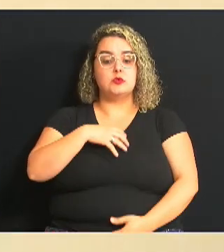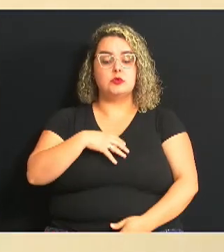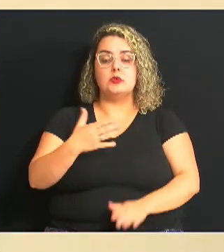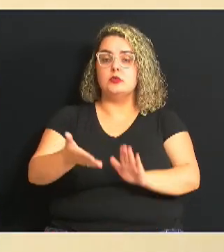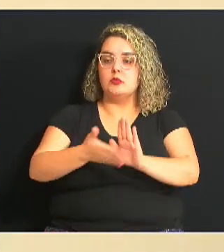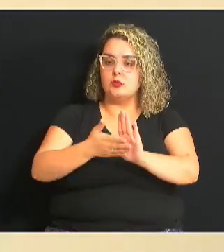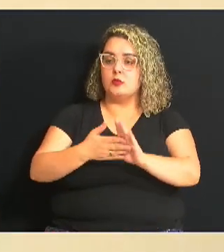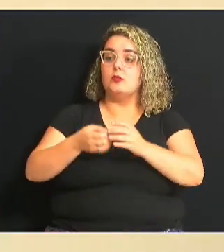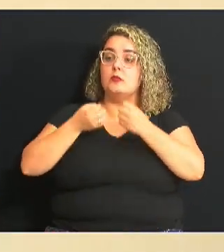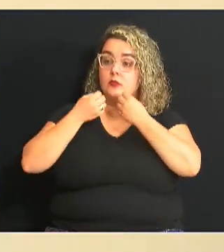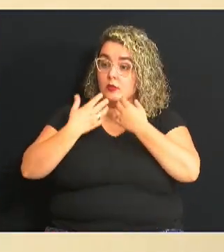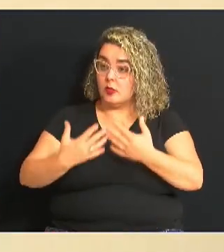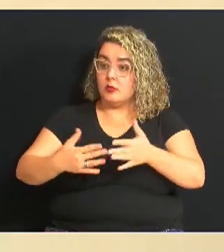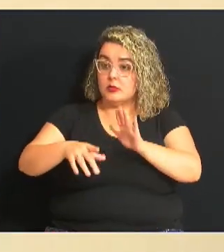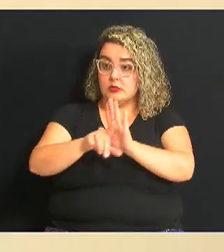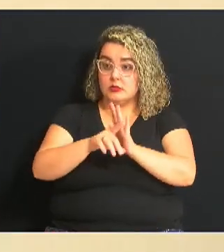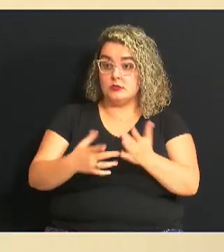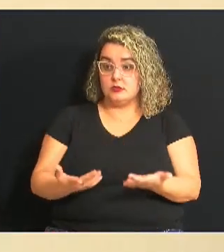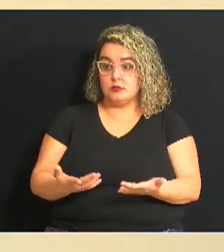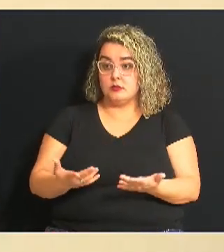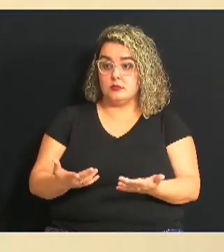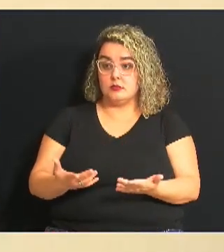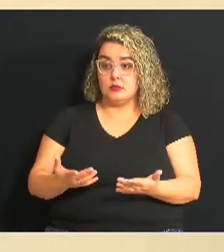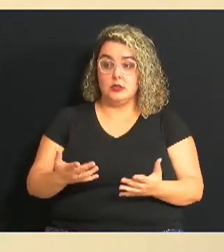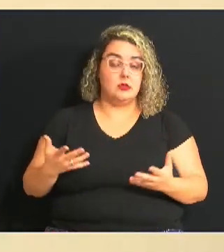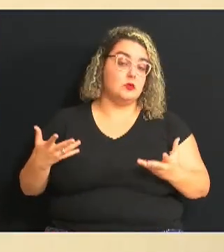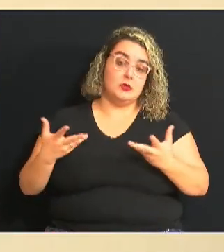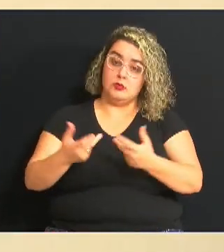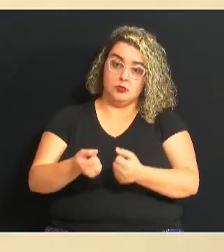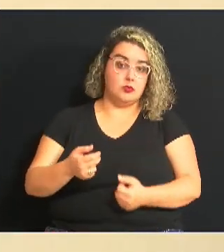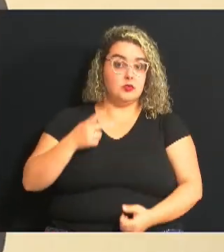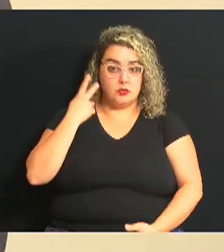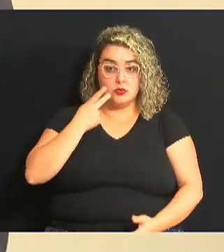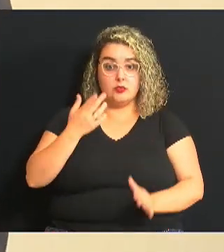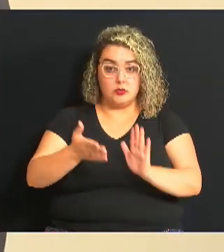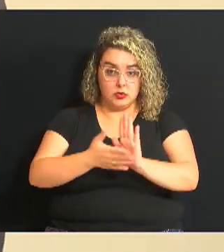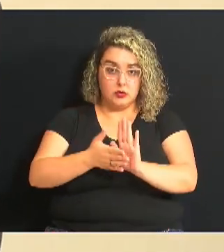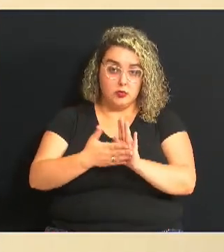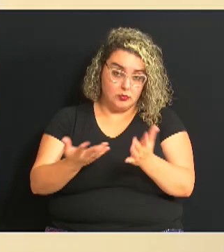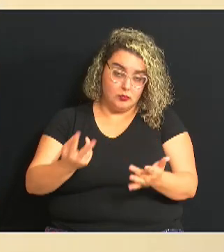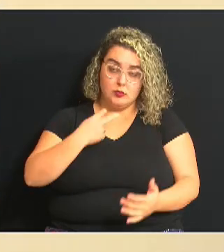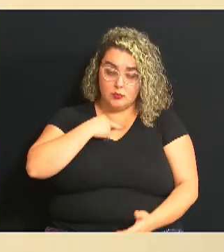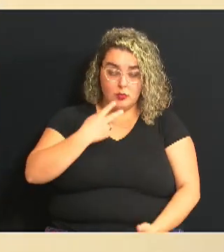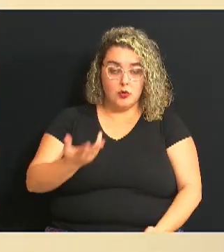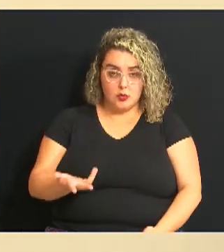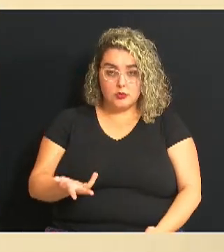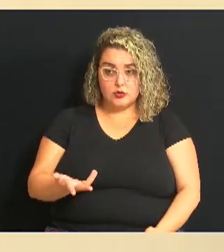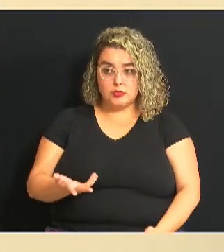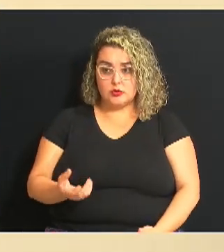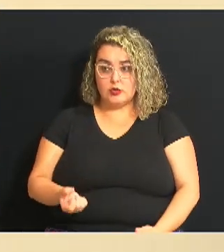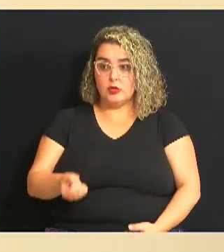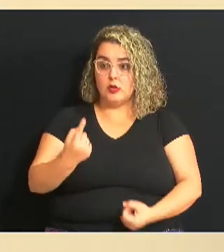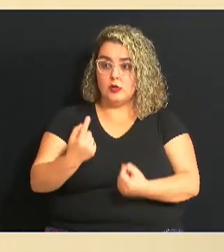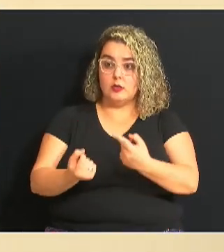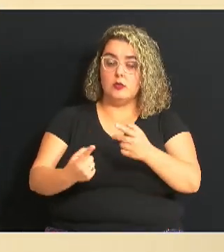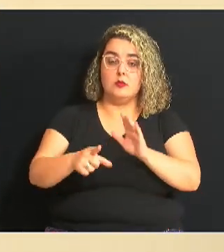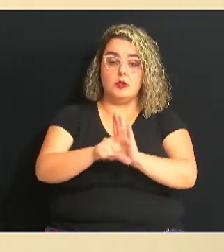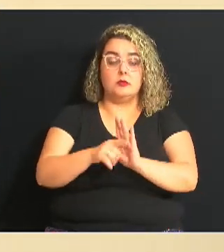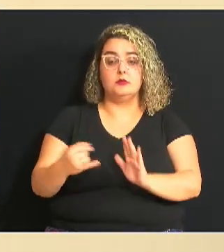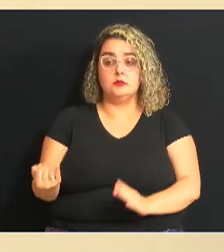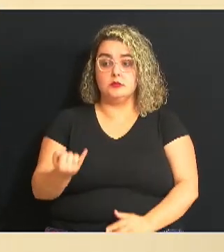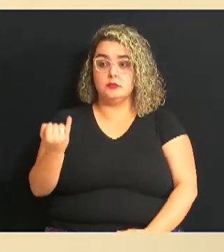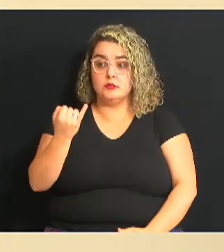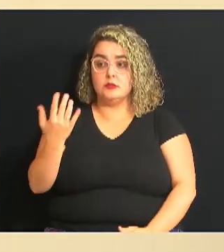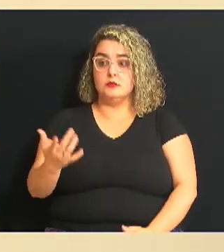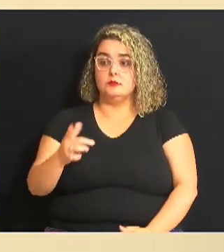boas leis, e não é tudo que o vereador pode propor. Então, algumas leis que seriam importantes, elas